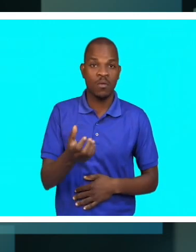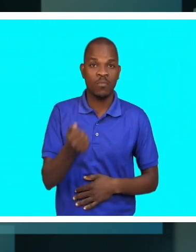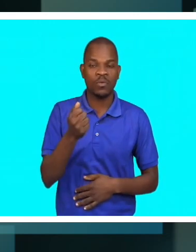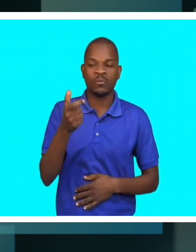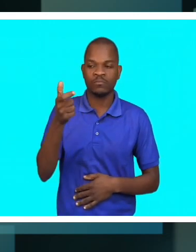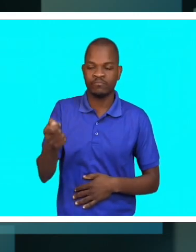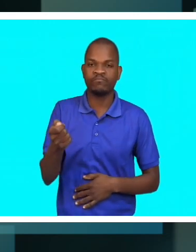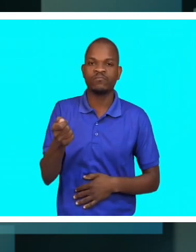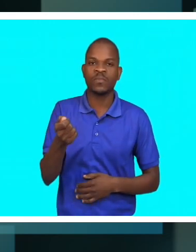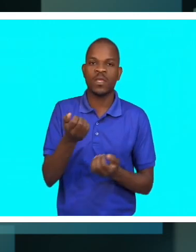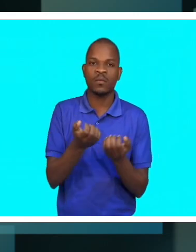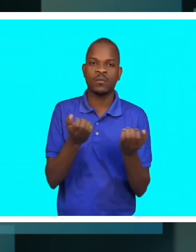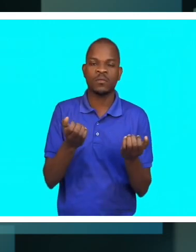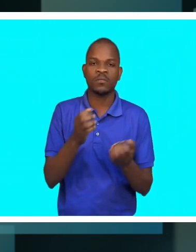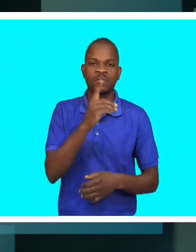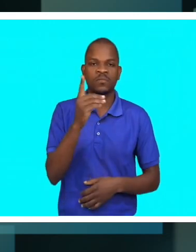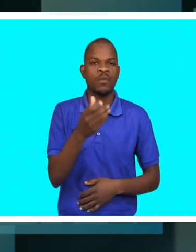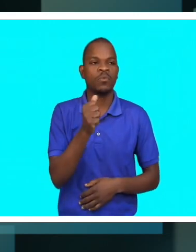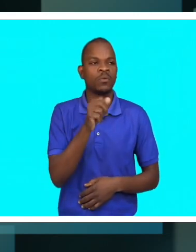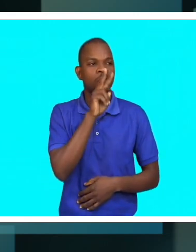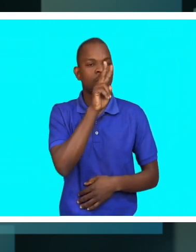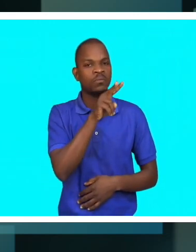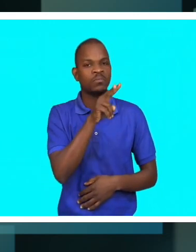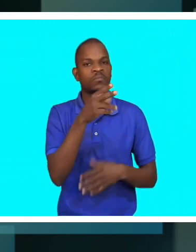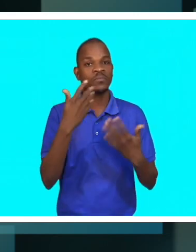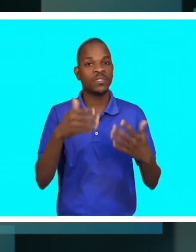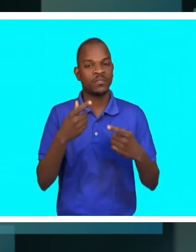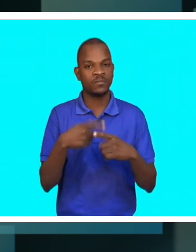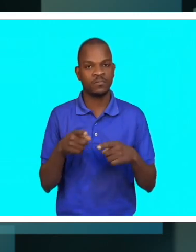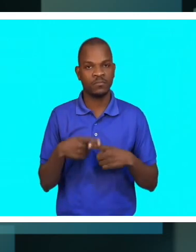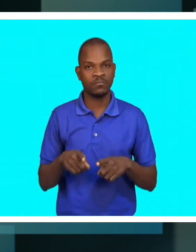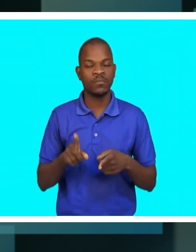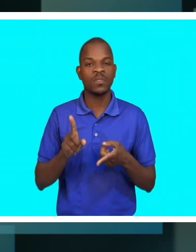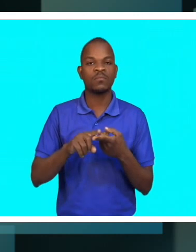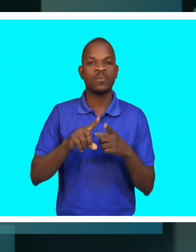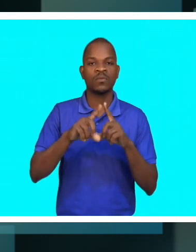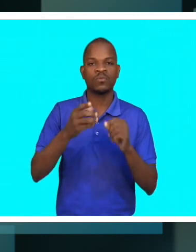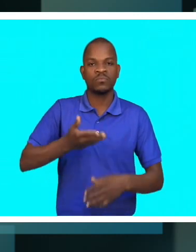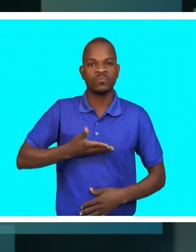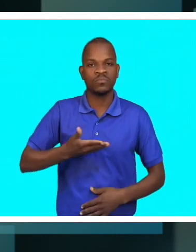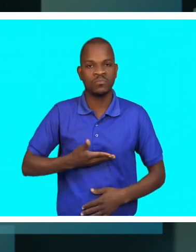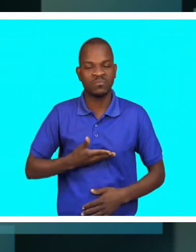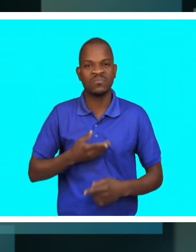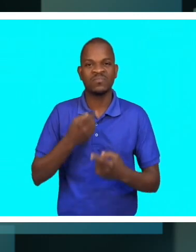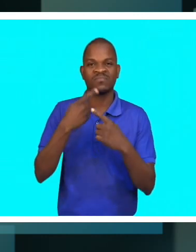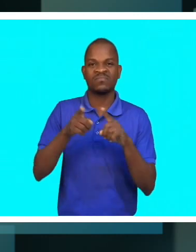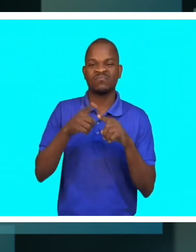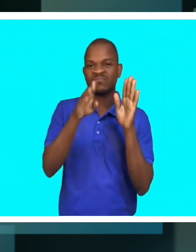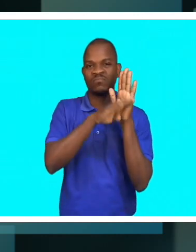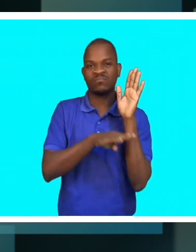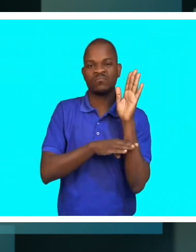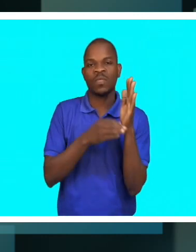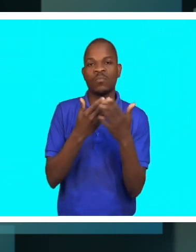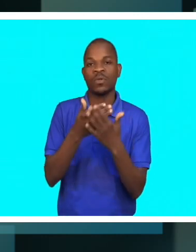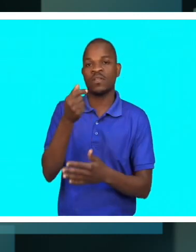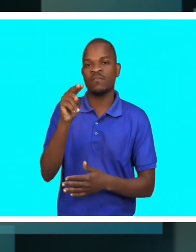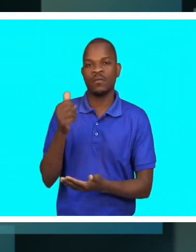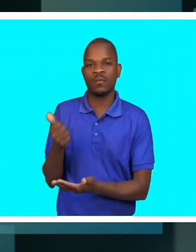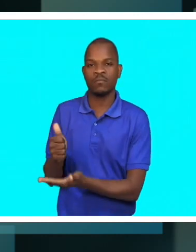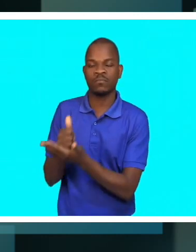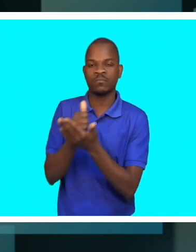comida para a criança. Liga a televisão para a criança ter um pouco de entretenimento. E também os noticiários, os programas educativos. A